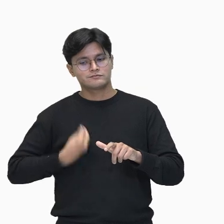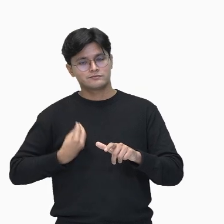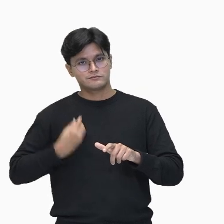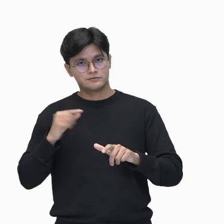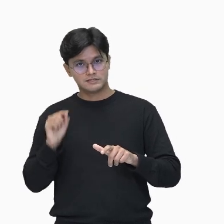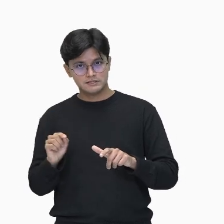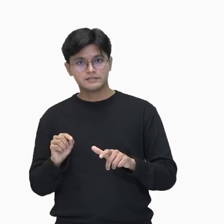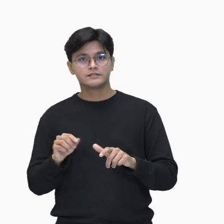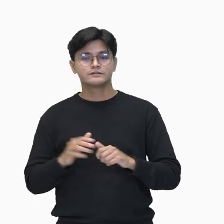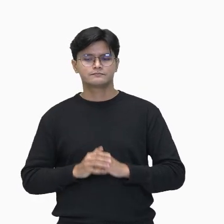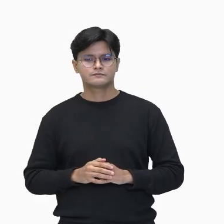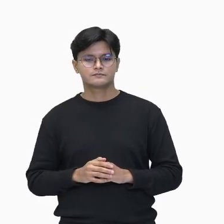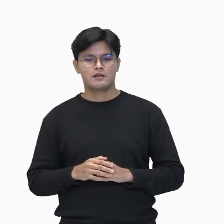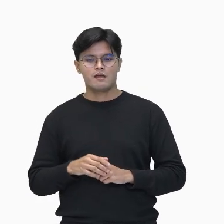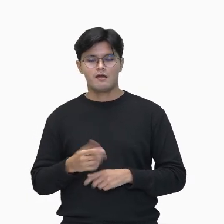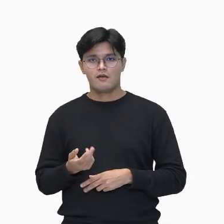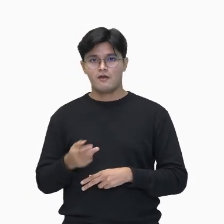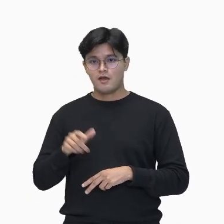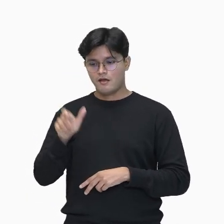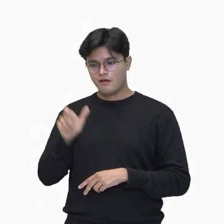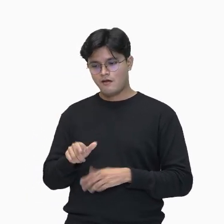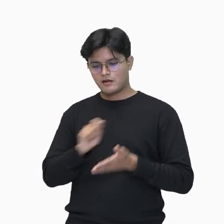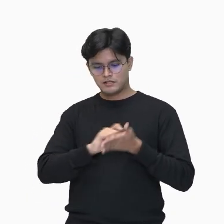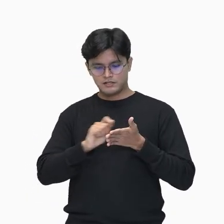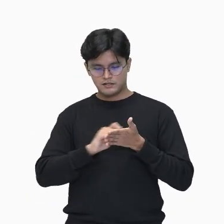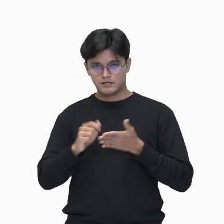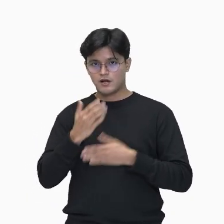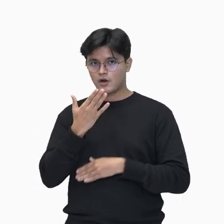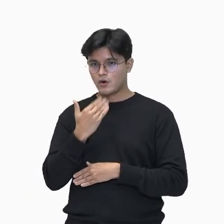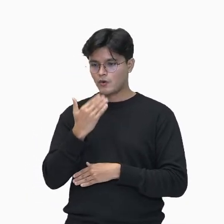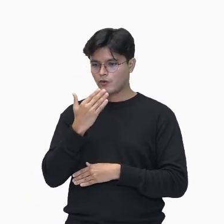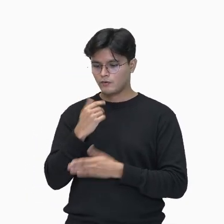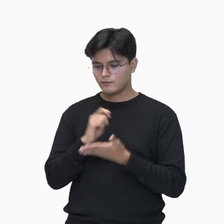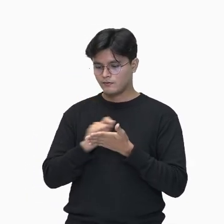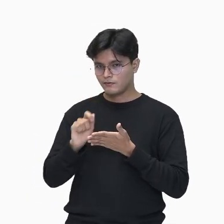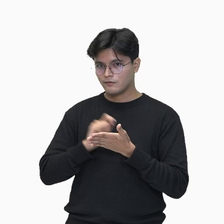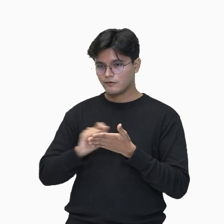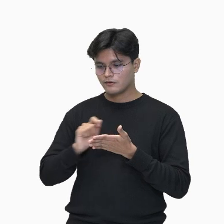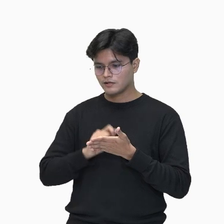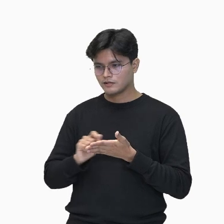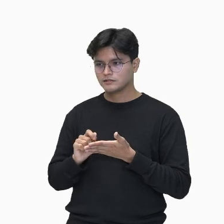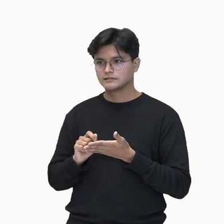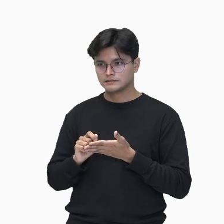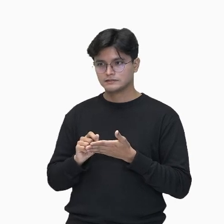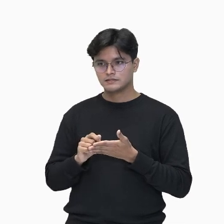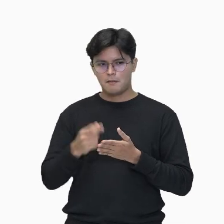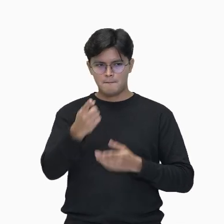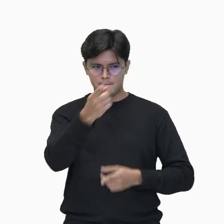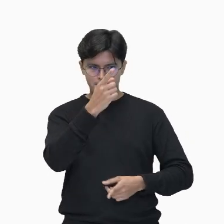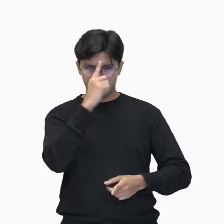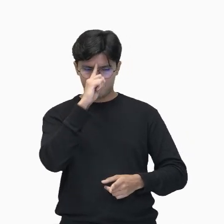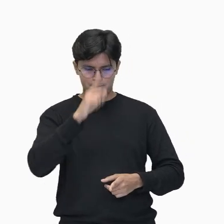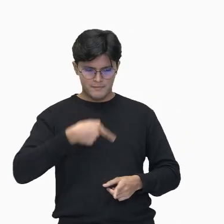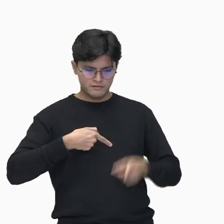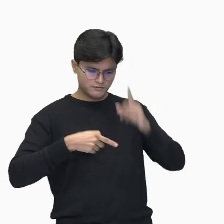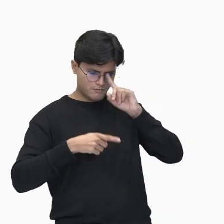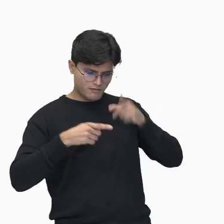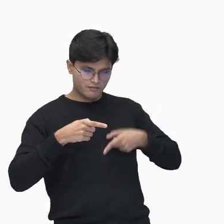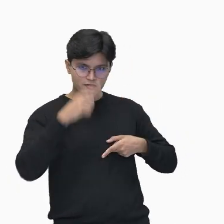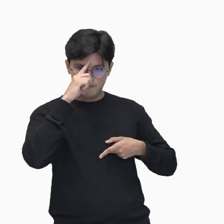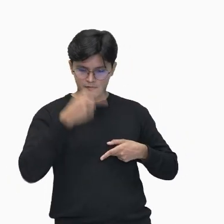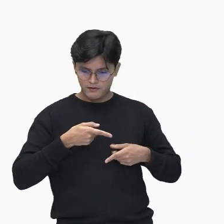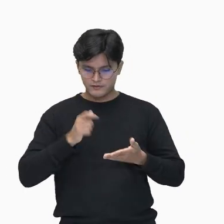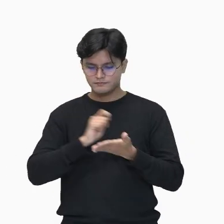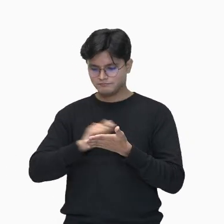comia Olhava O que Ava fazer então ele o dom